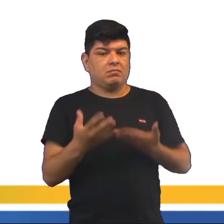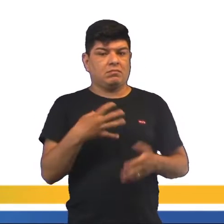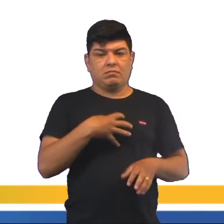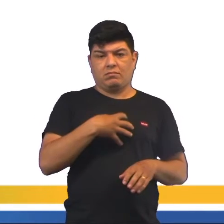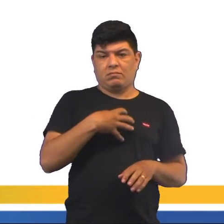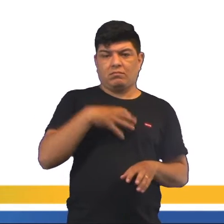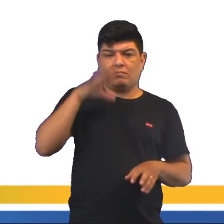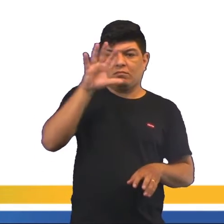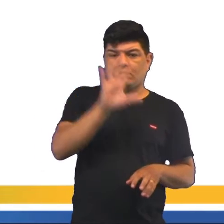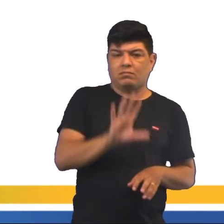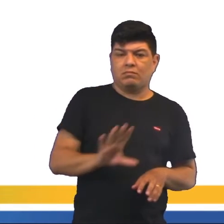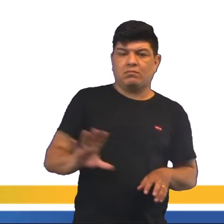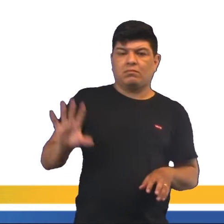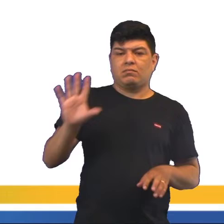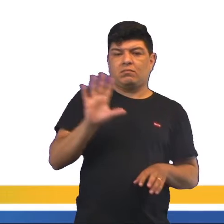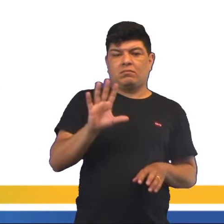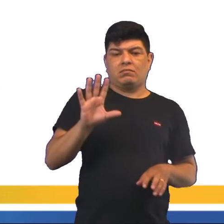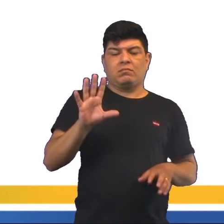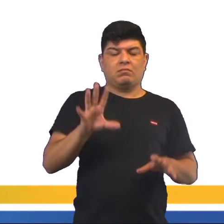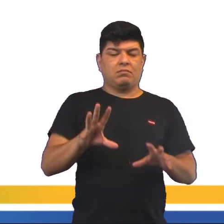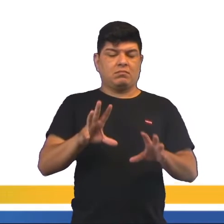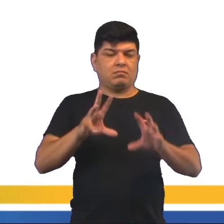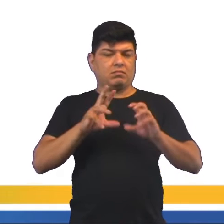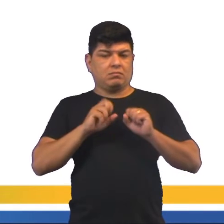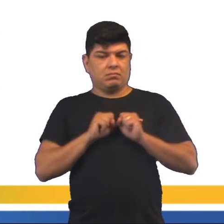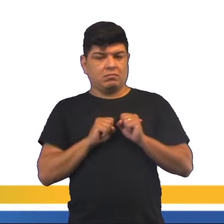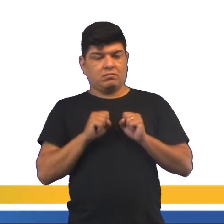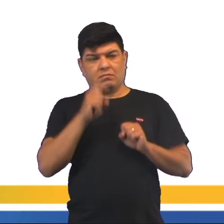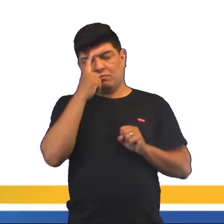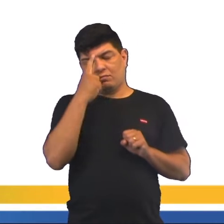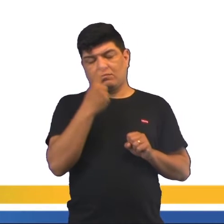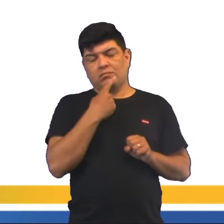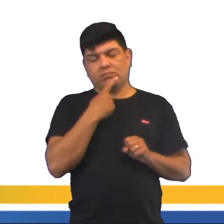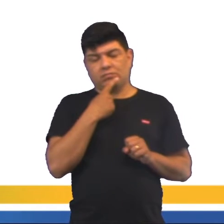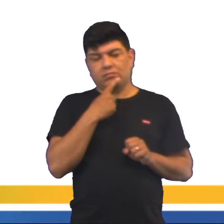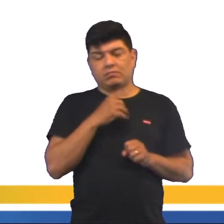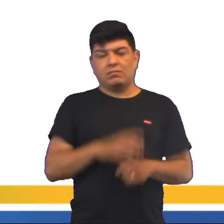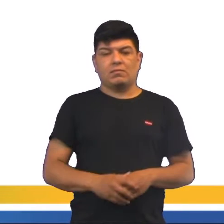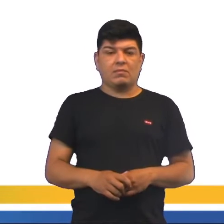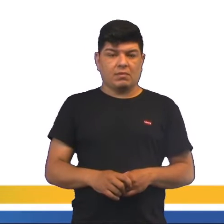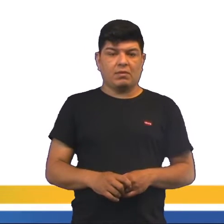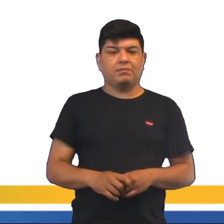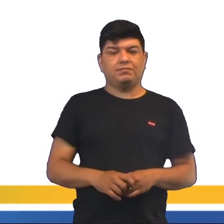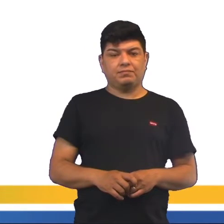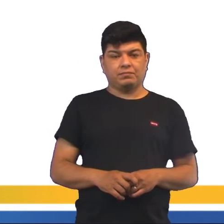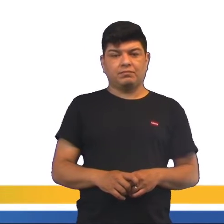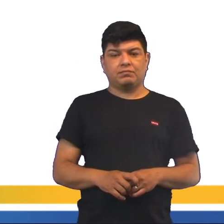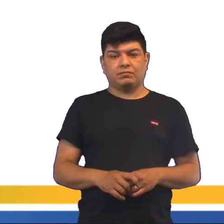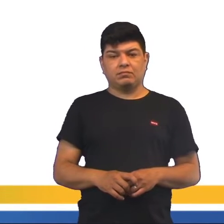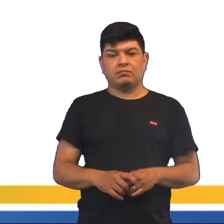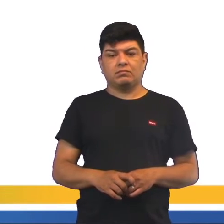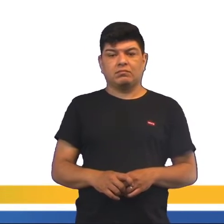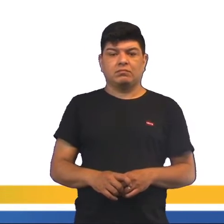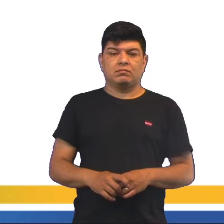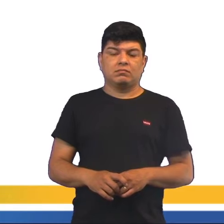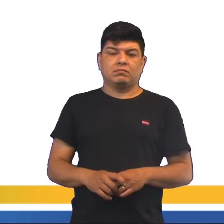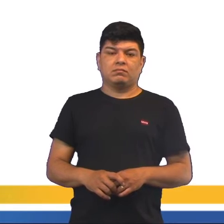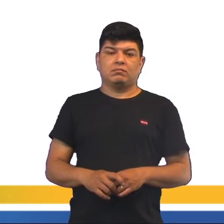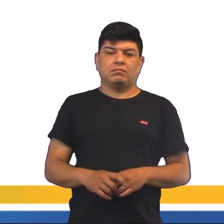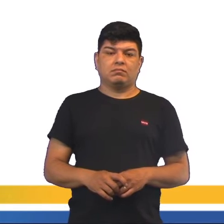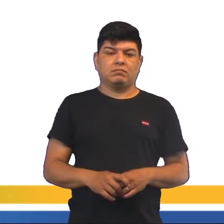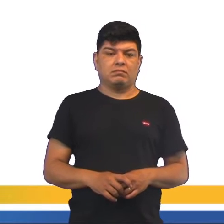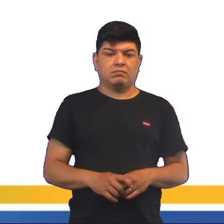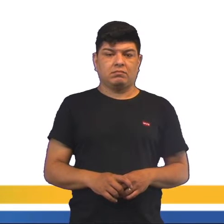forma como como você recebe uma imagem, né? Ele não enriquece, mas ele modifica a forma com que